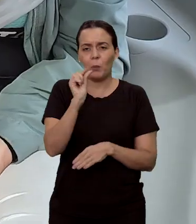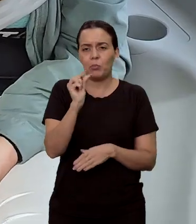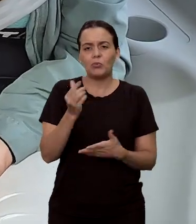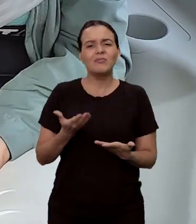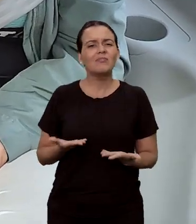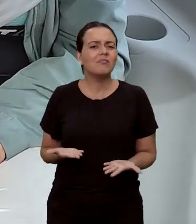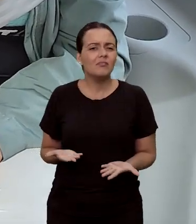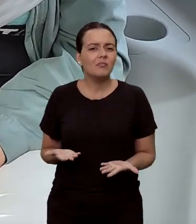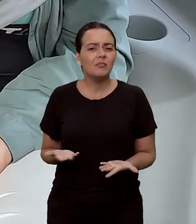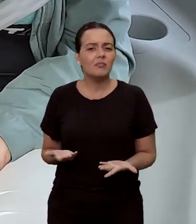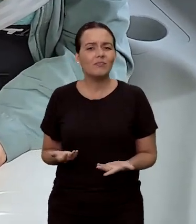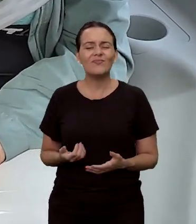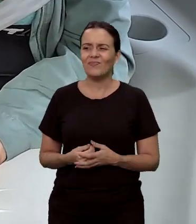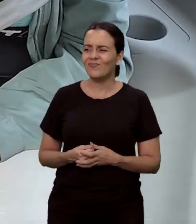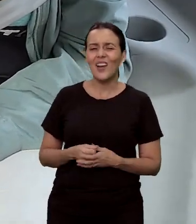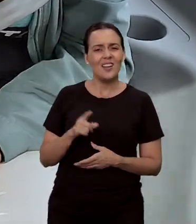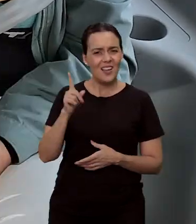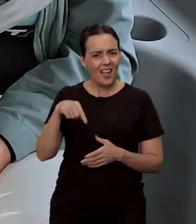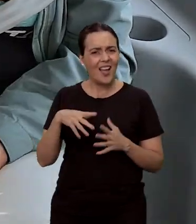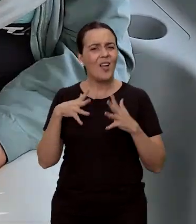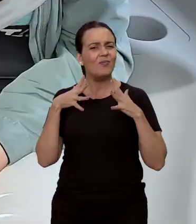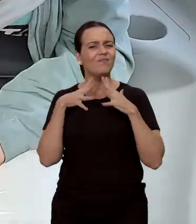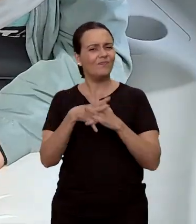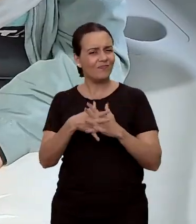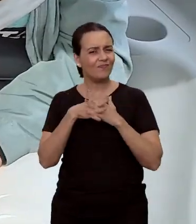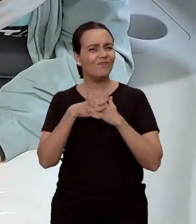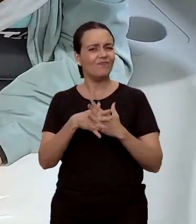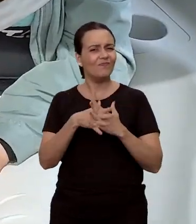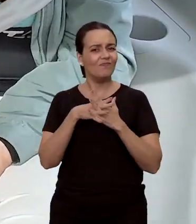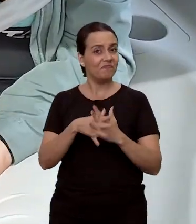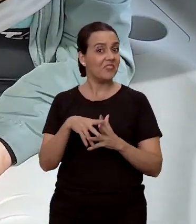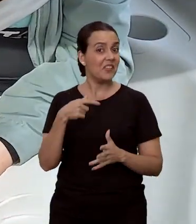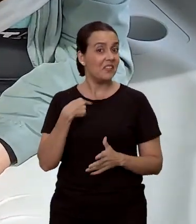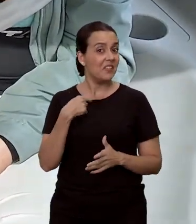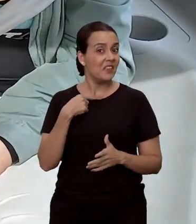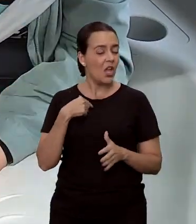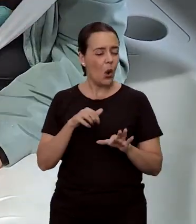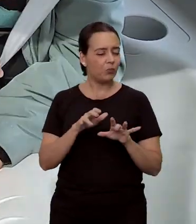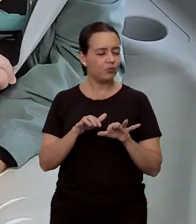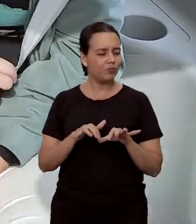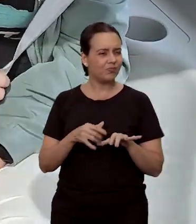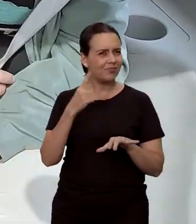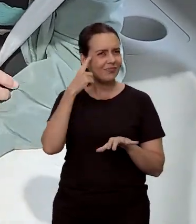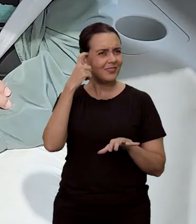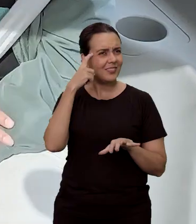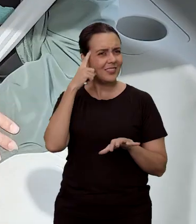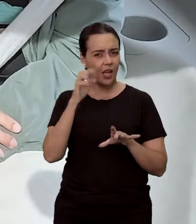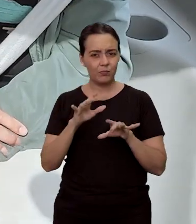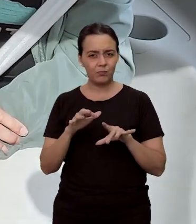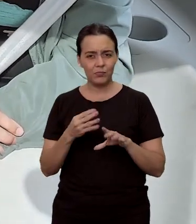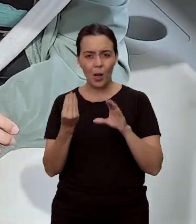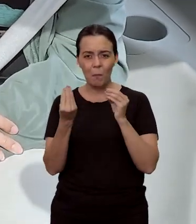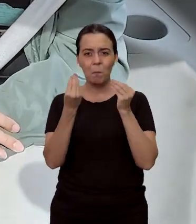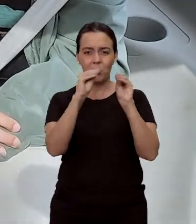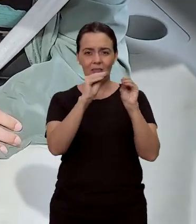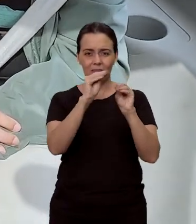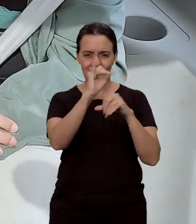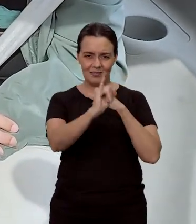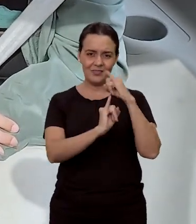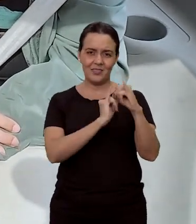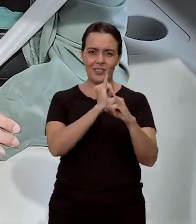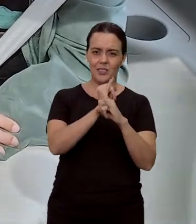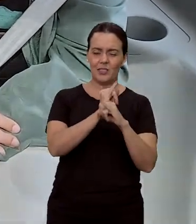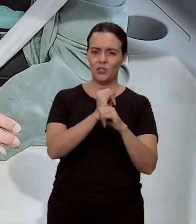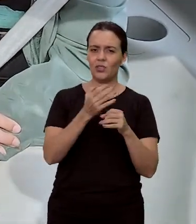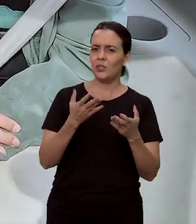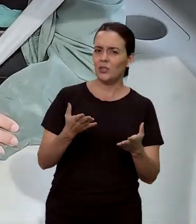engajamento? É complexo. E eu, enquanto criadora de conteúdo, percebi que eu precisava mudar muitas das minhas abordagens